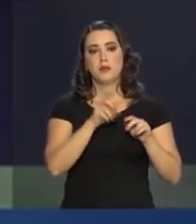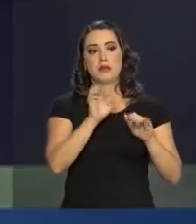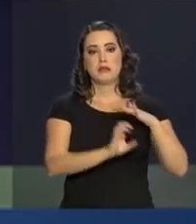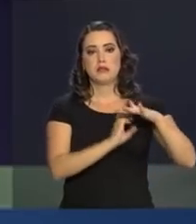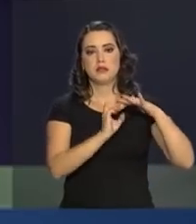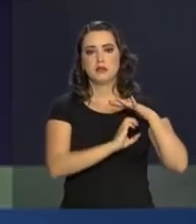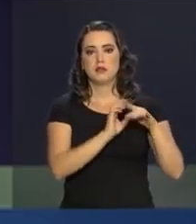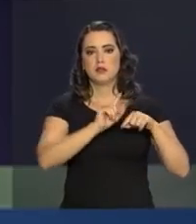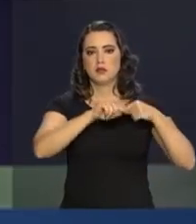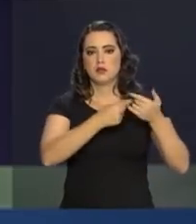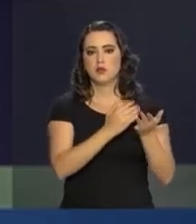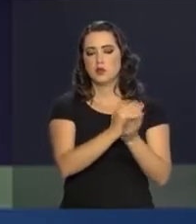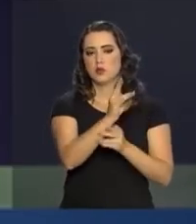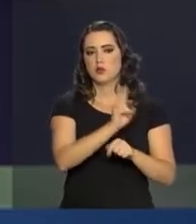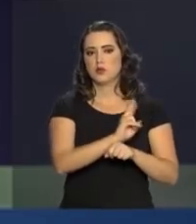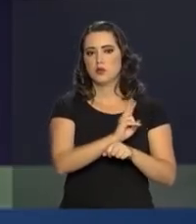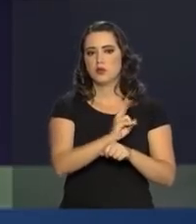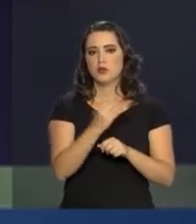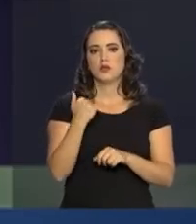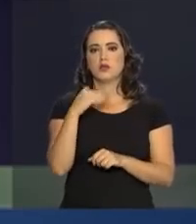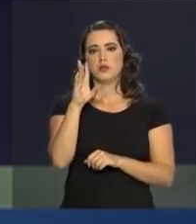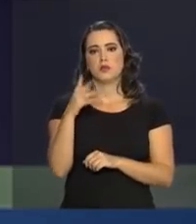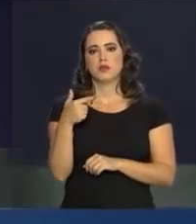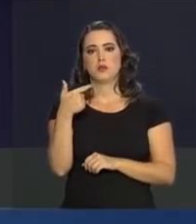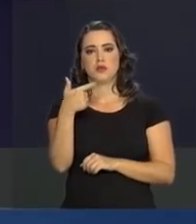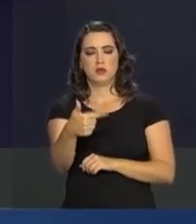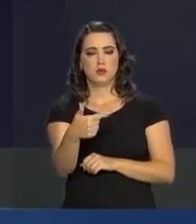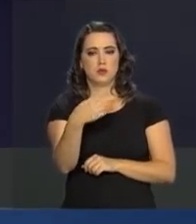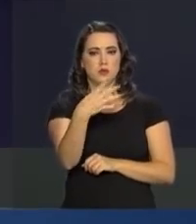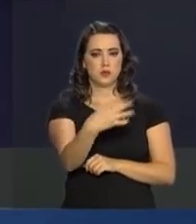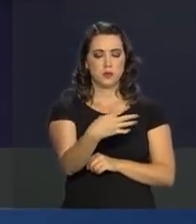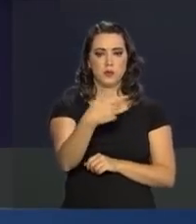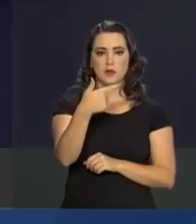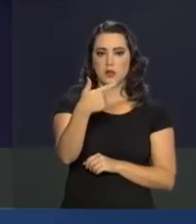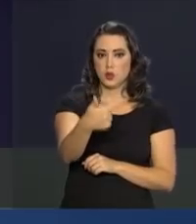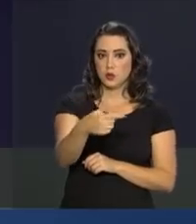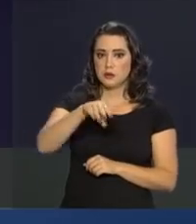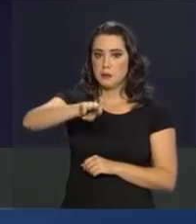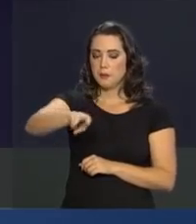empregadores após o início da fiscalização, foram recuperados